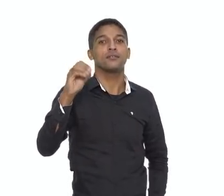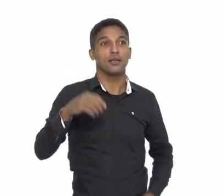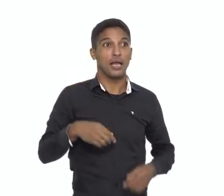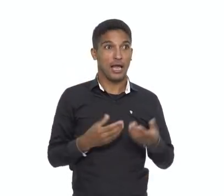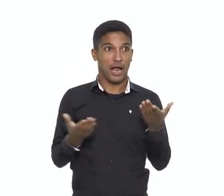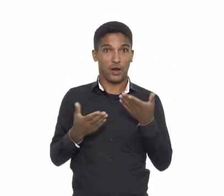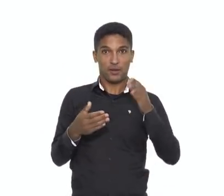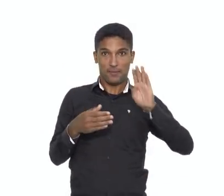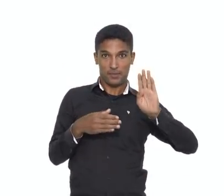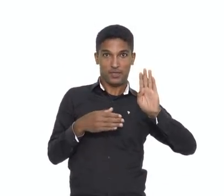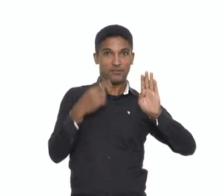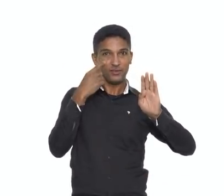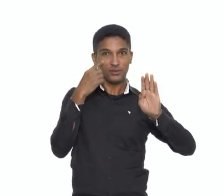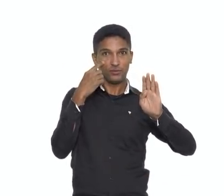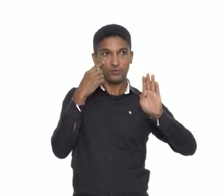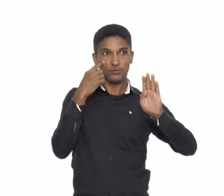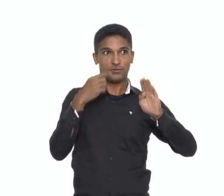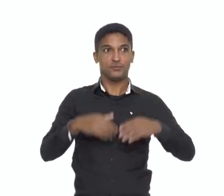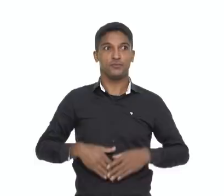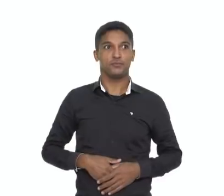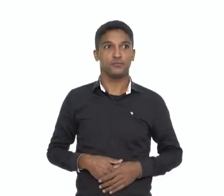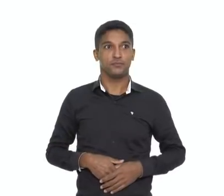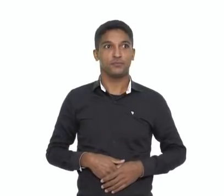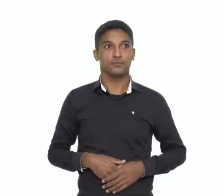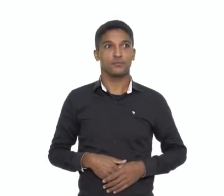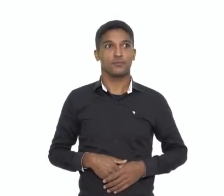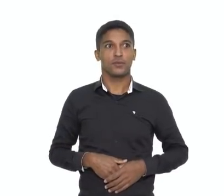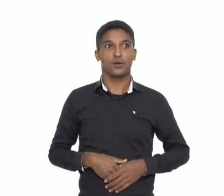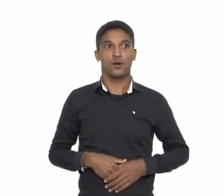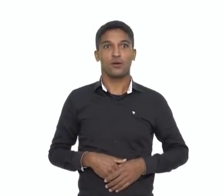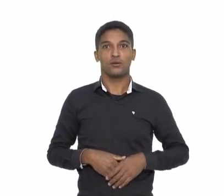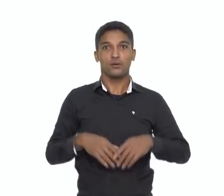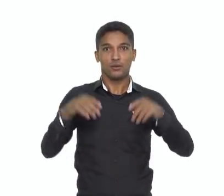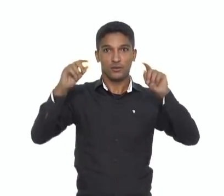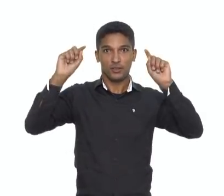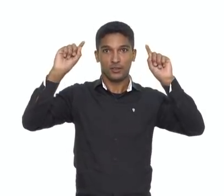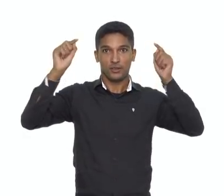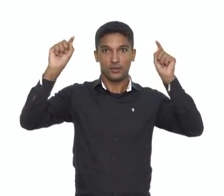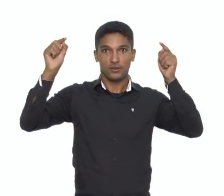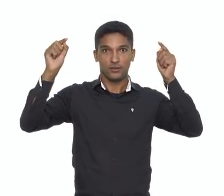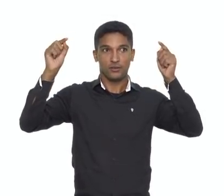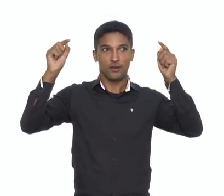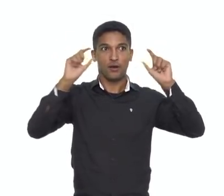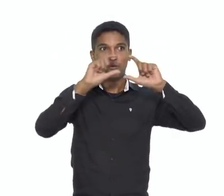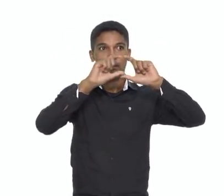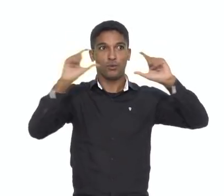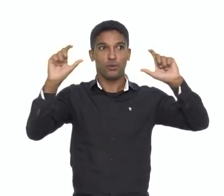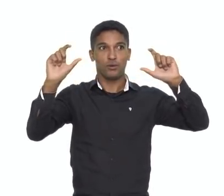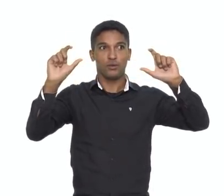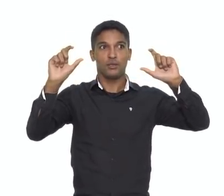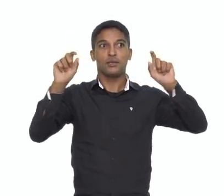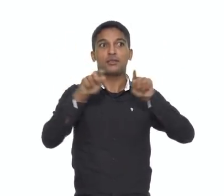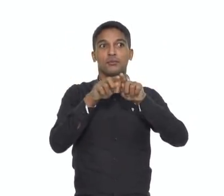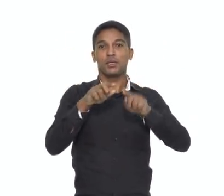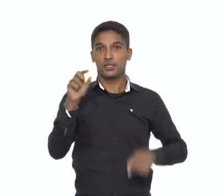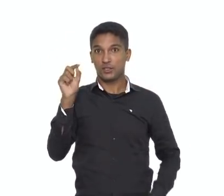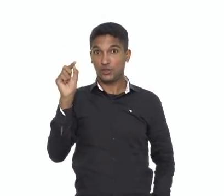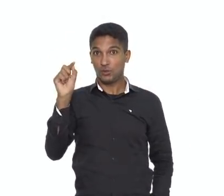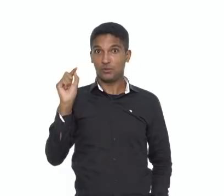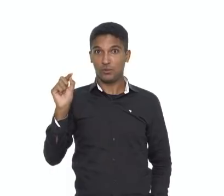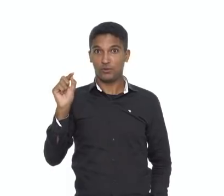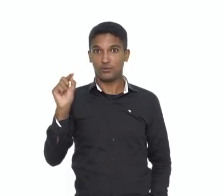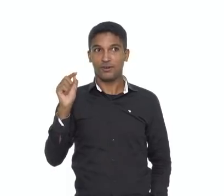2 pontos e as aspas, ficaria, o príncipezinho perguntou, 2 pontos, o que é um